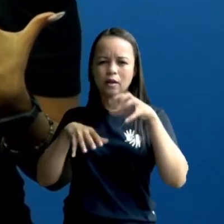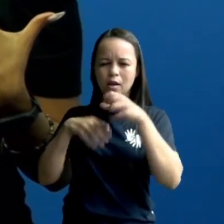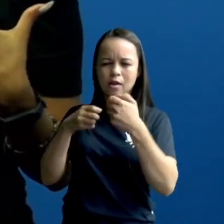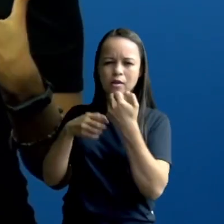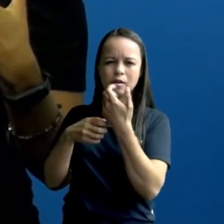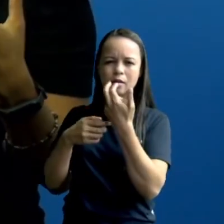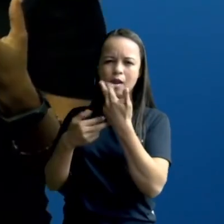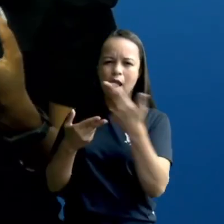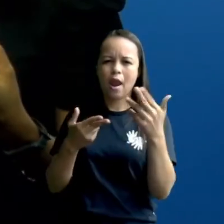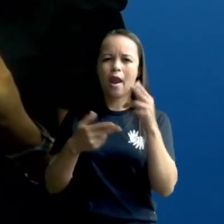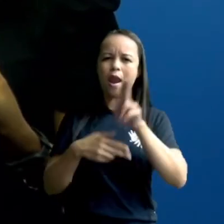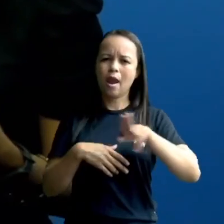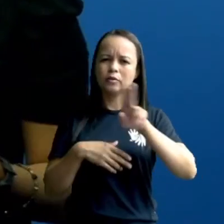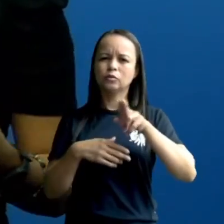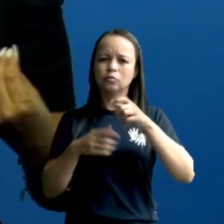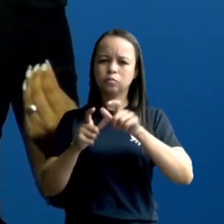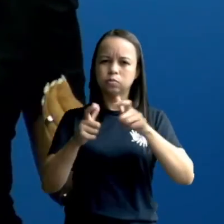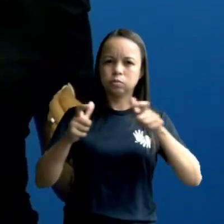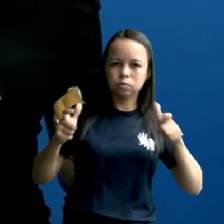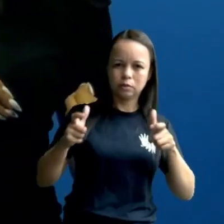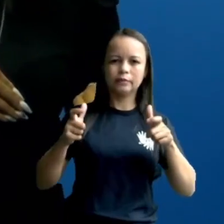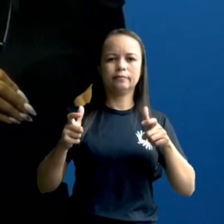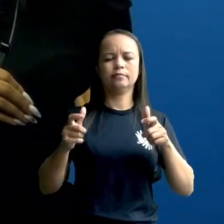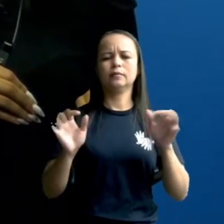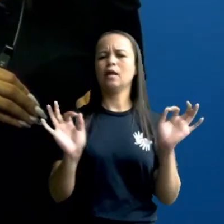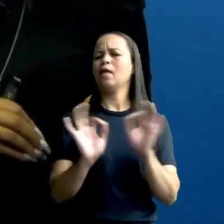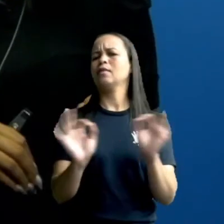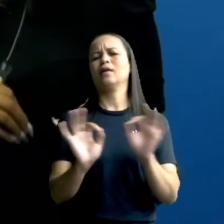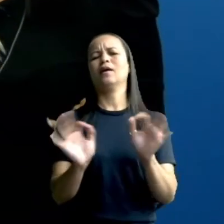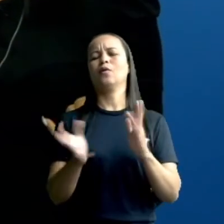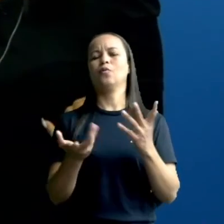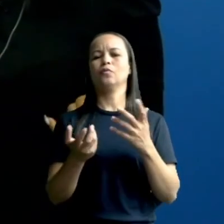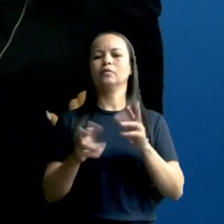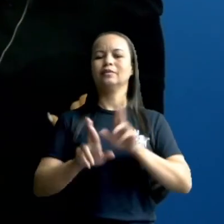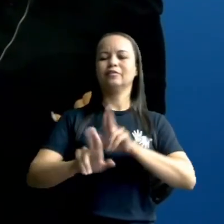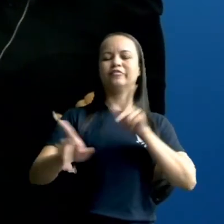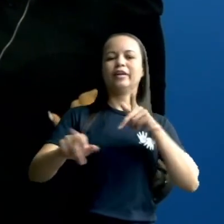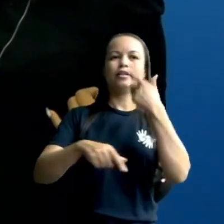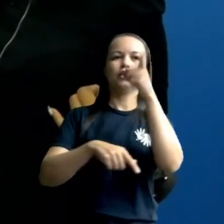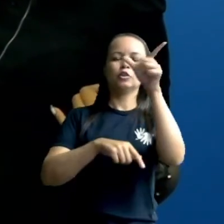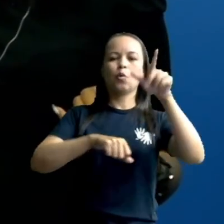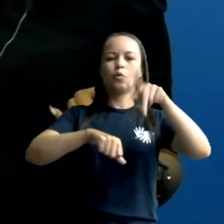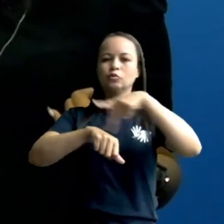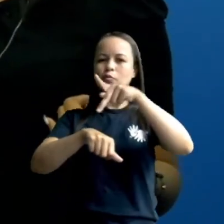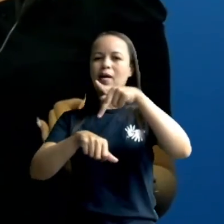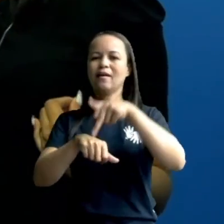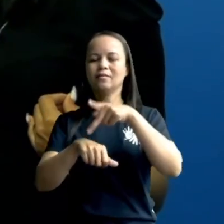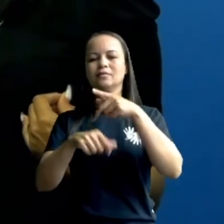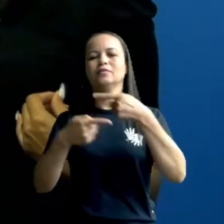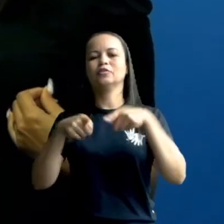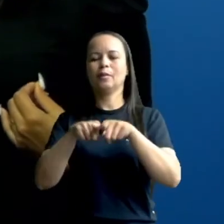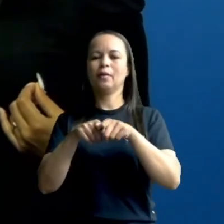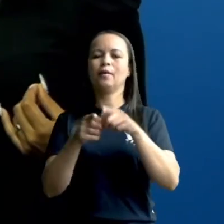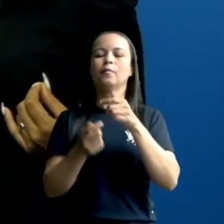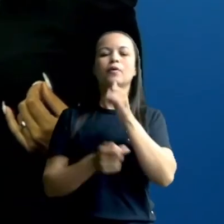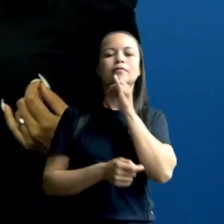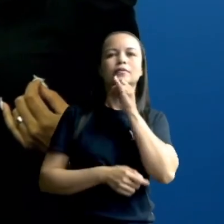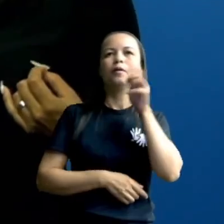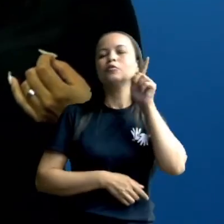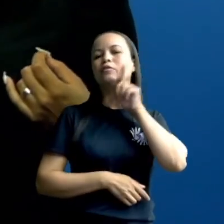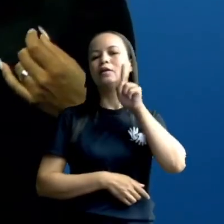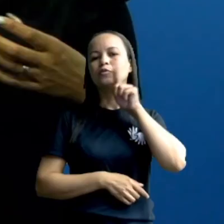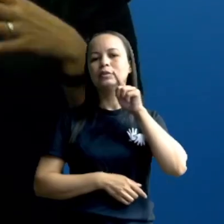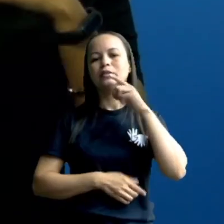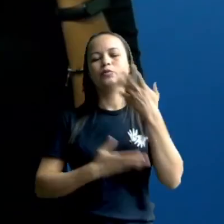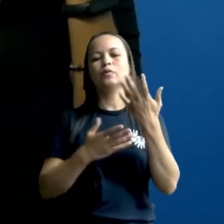Não é verdade? Diferente de outros países também. Temos países como os Estados Unidos que têm uma produção,